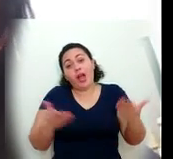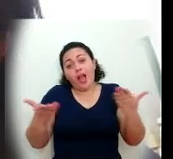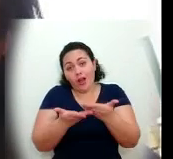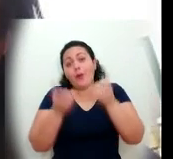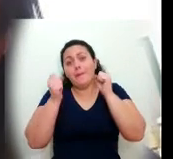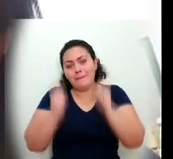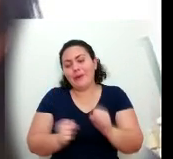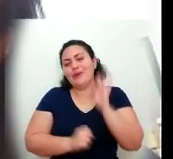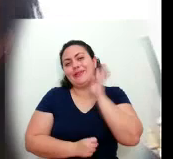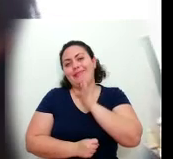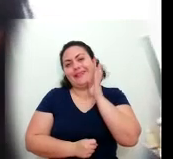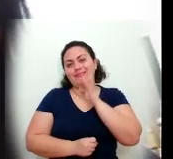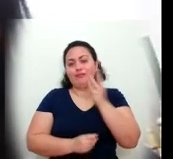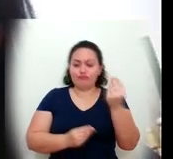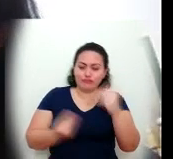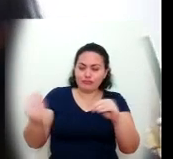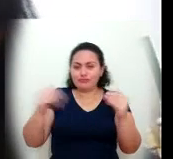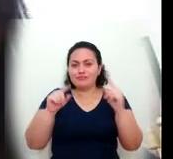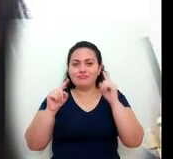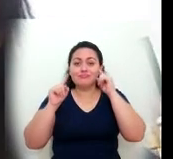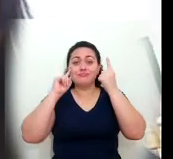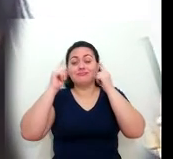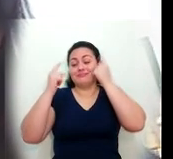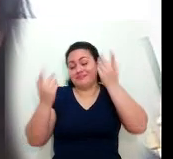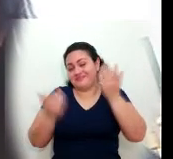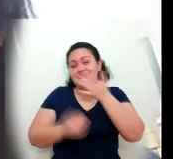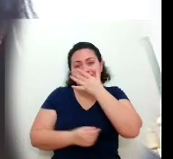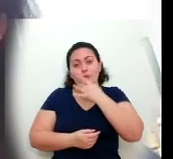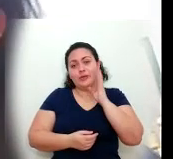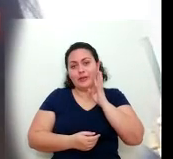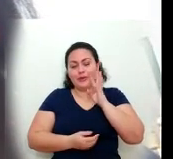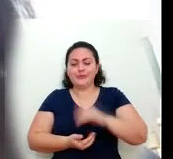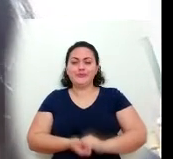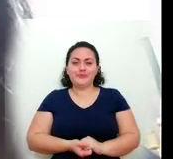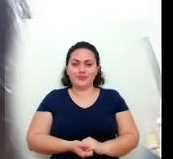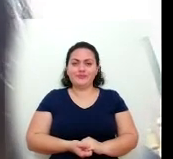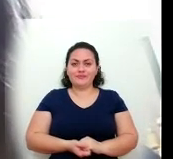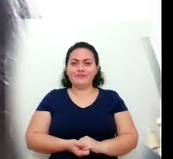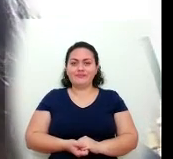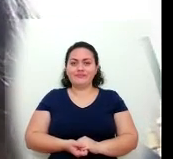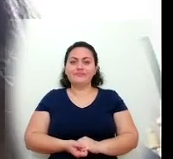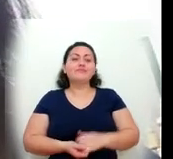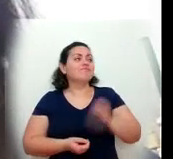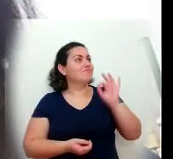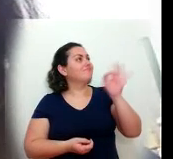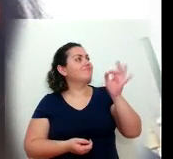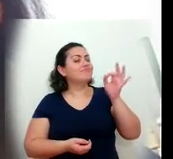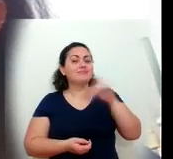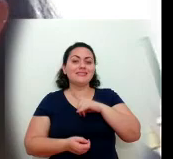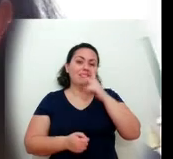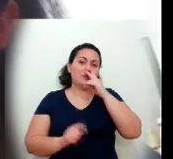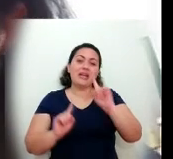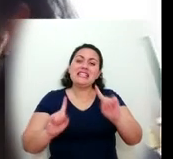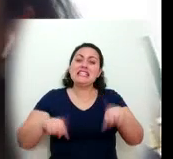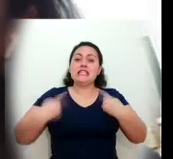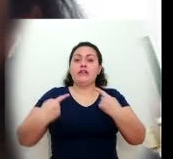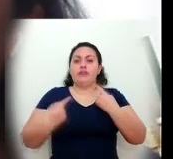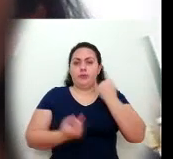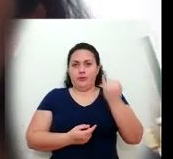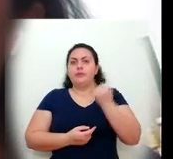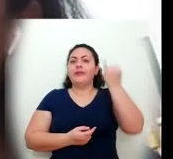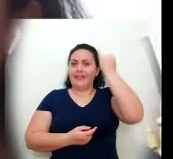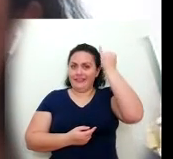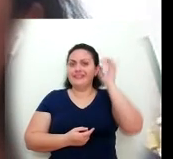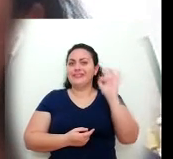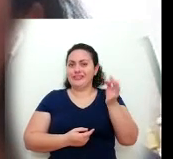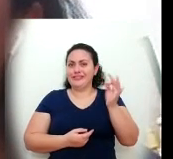não usavam no dia a dia, mas que podem ser bem legais nesse momento de acessar, assim. Acho que é bacana. Eu acho que essa ideia de se desafiar